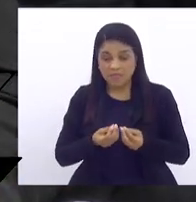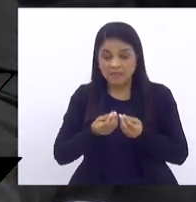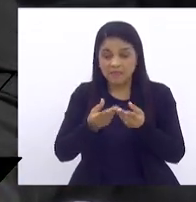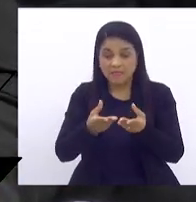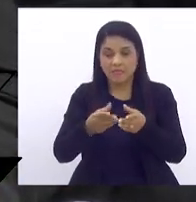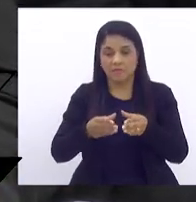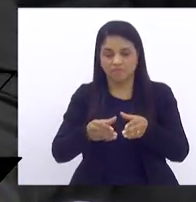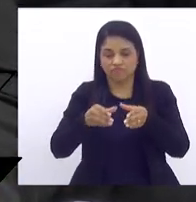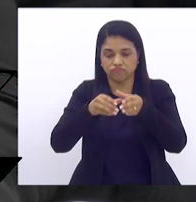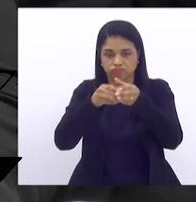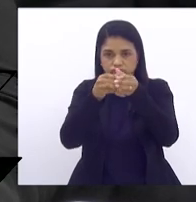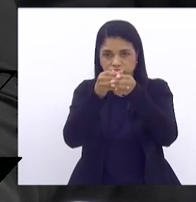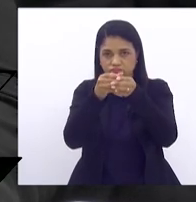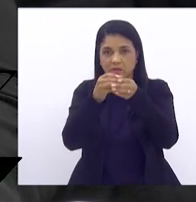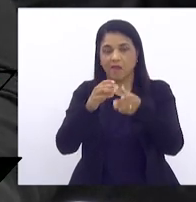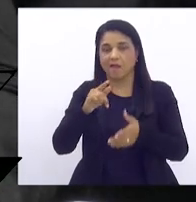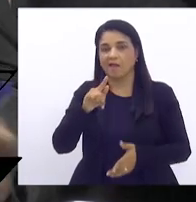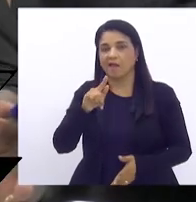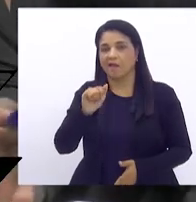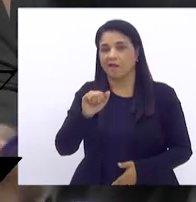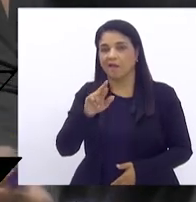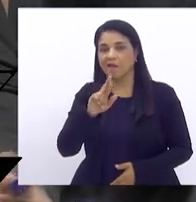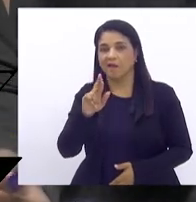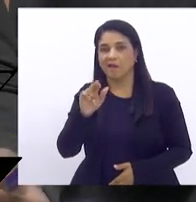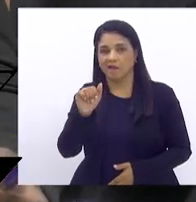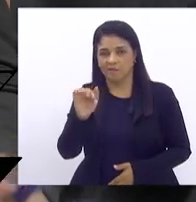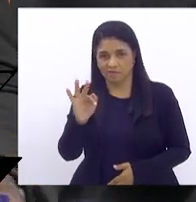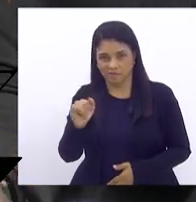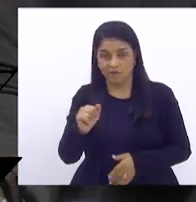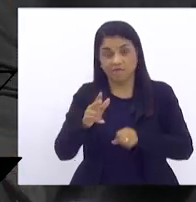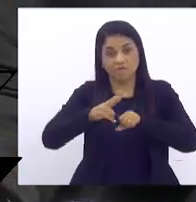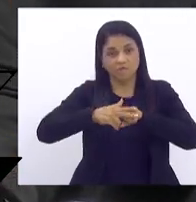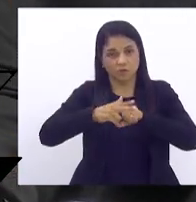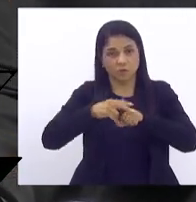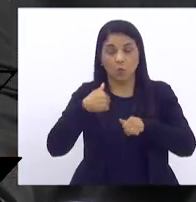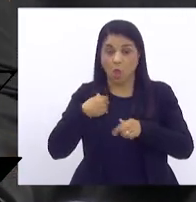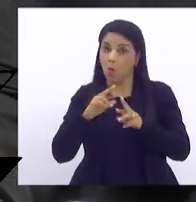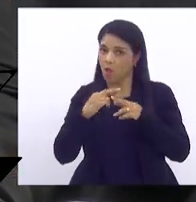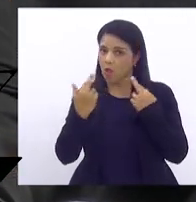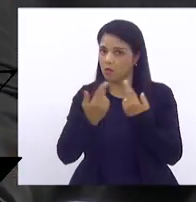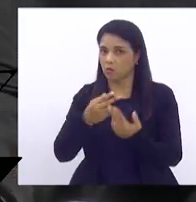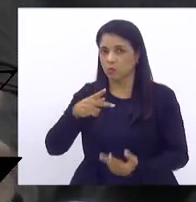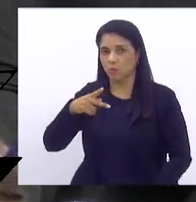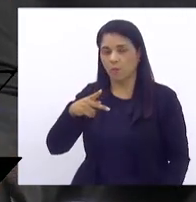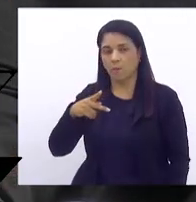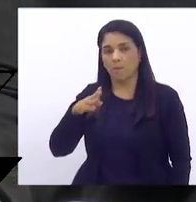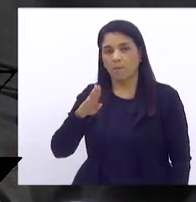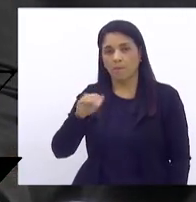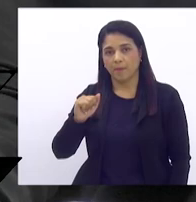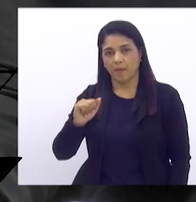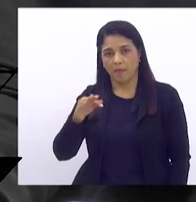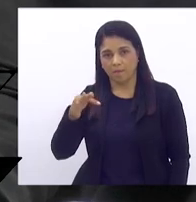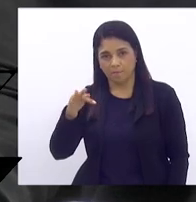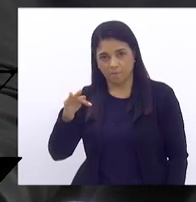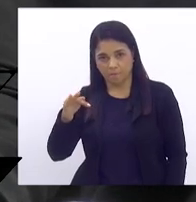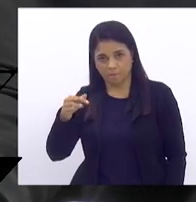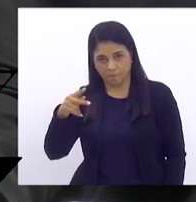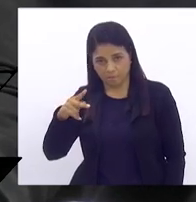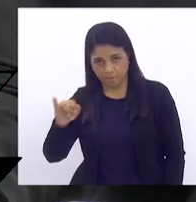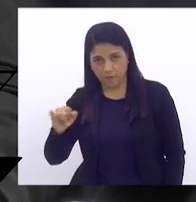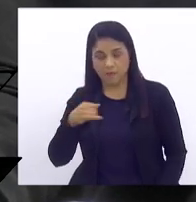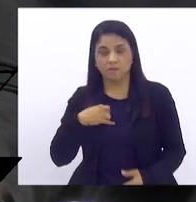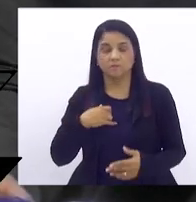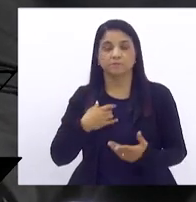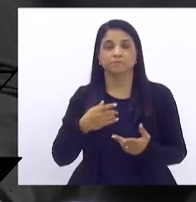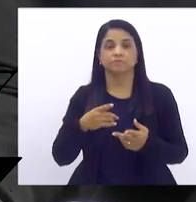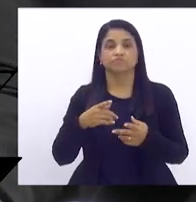vidro na mão do torcedor. Inclusive, tive reunião lá no BEP, né, o comando do BEP, que é o Batalhão de Policiamento